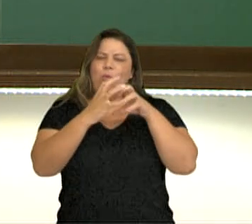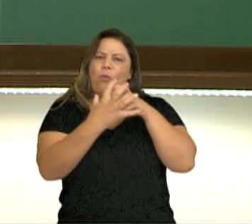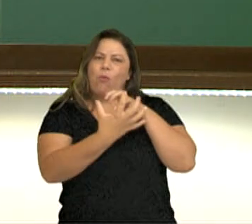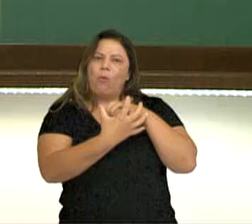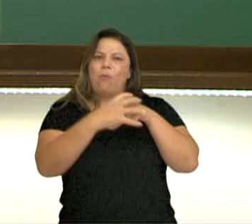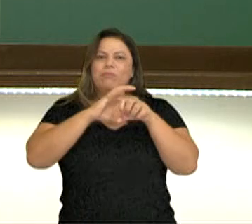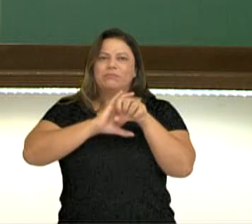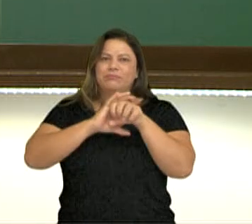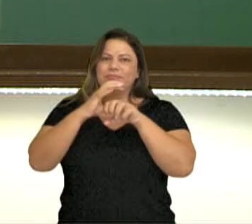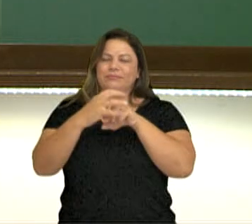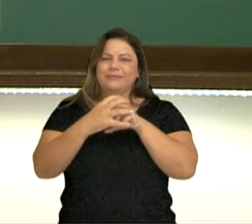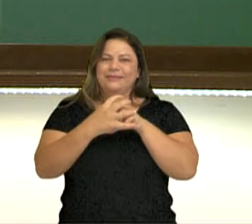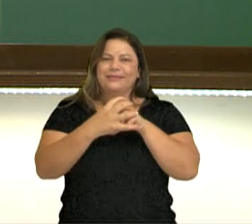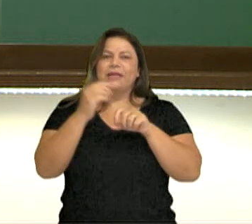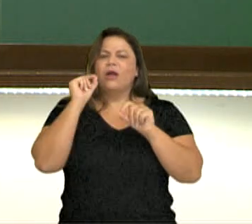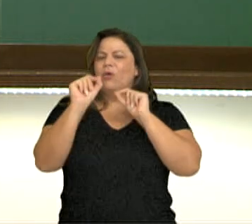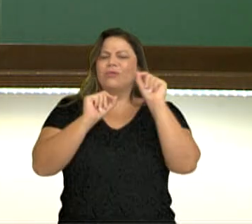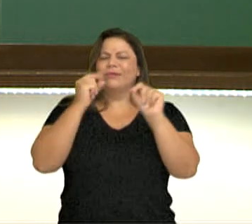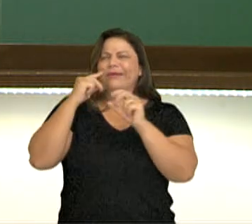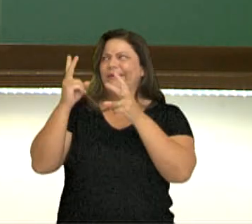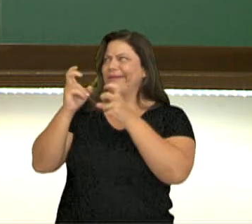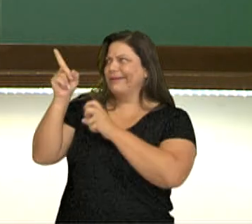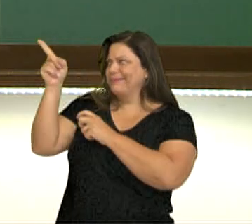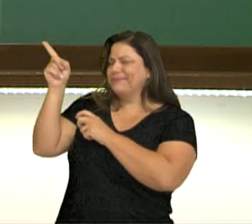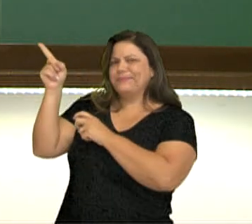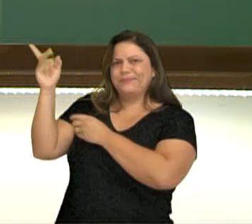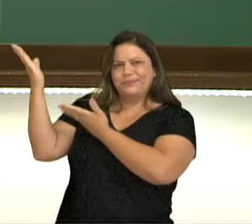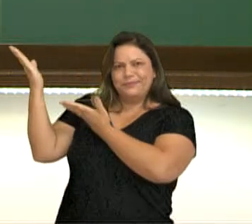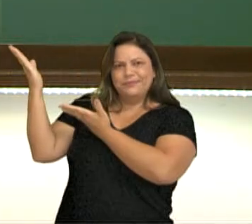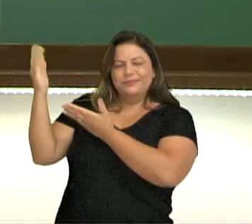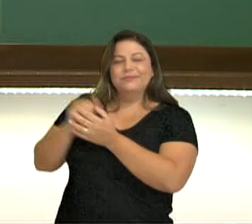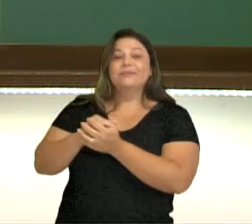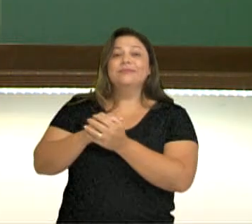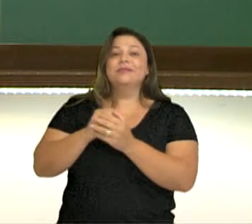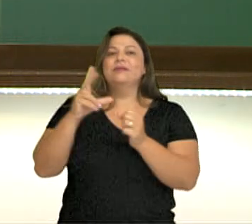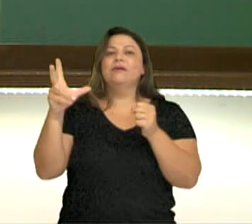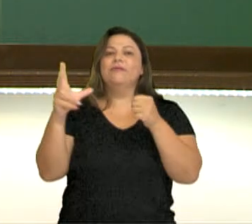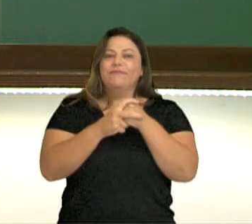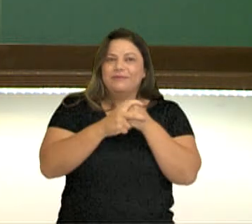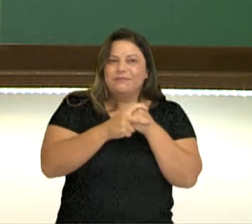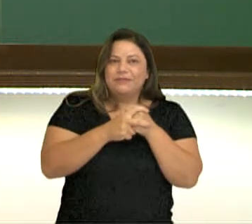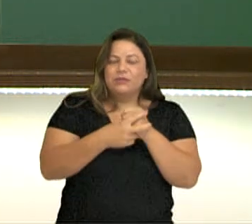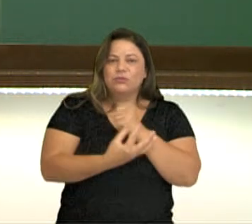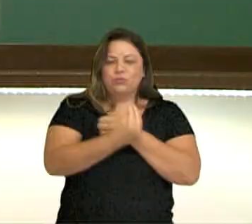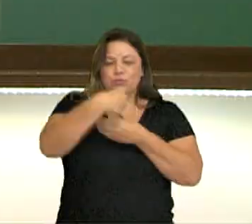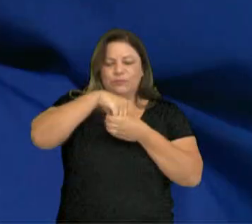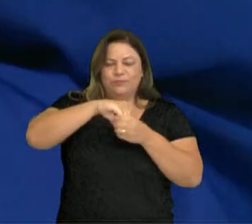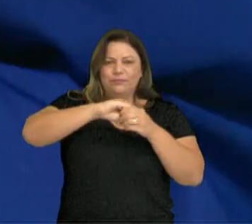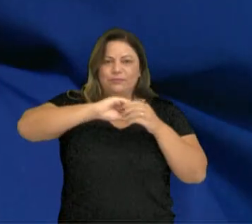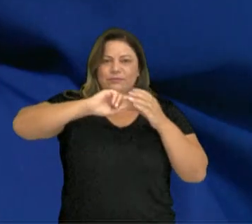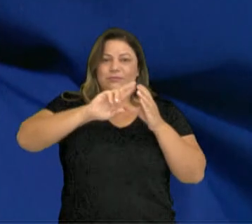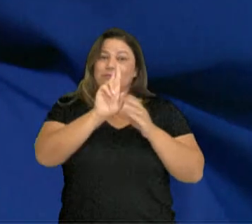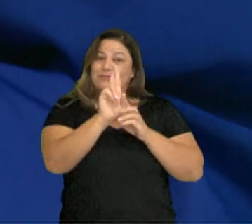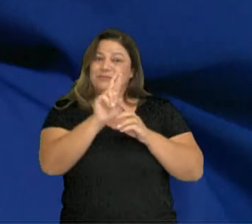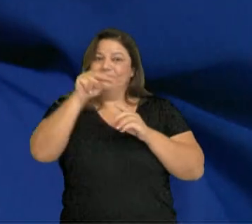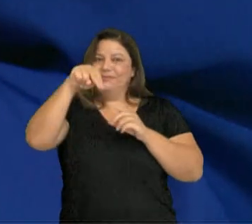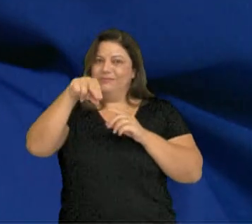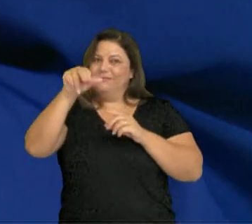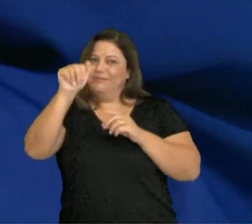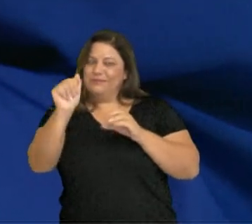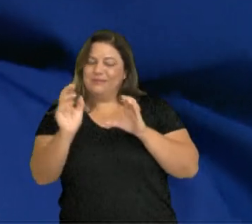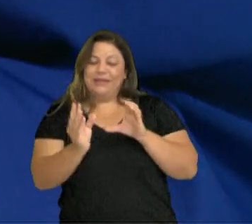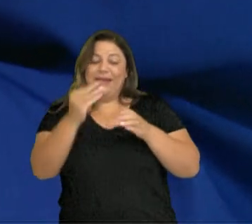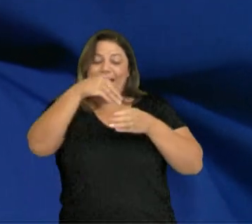aqui do coronavírus. Então, o coronavírus, ele é um vírus cujo material genético que está aqui dentro é um RNA. Então, ele,